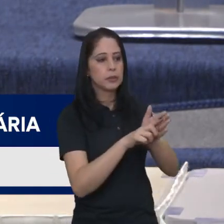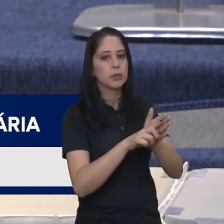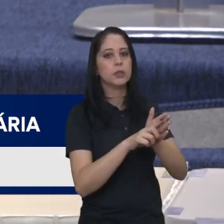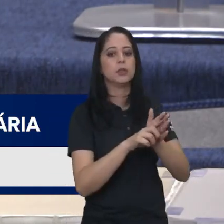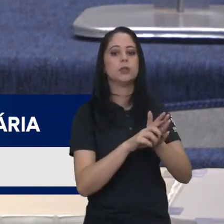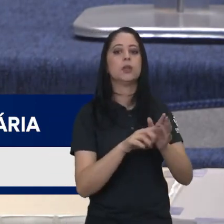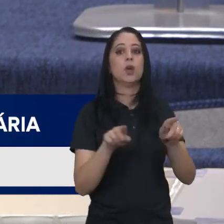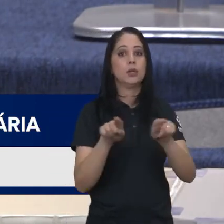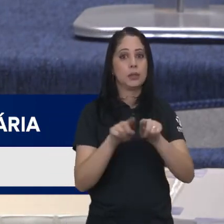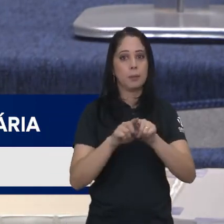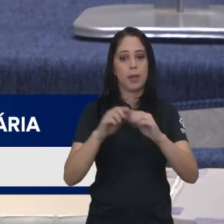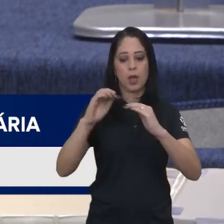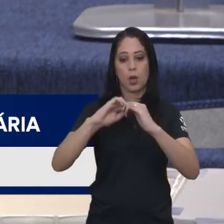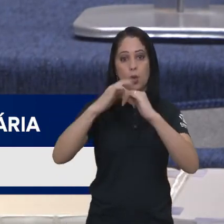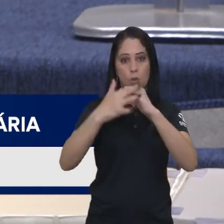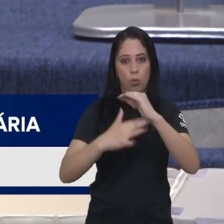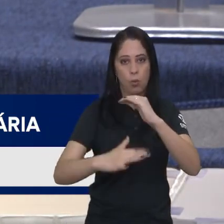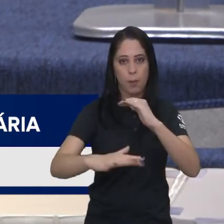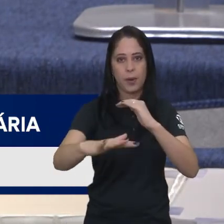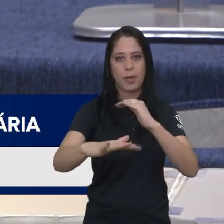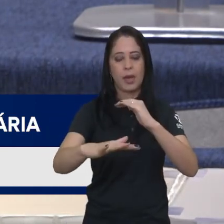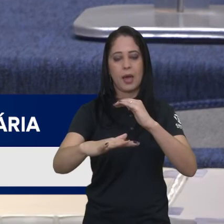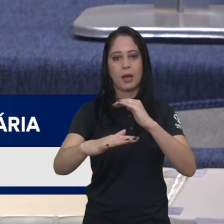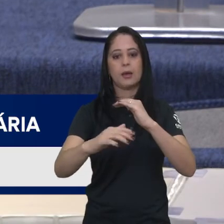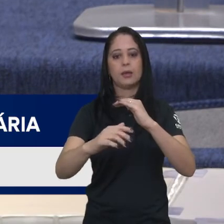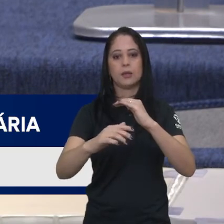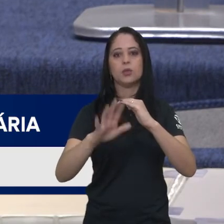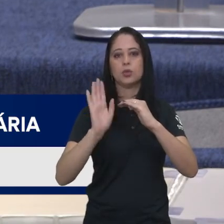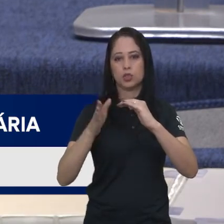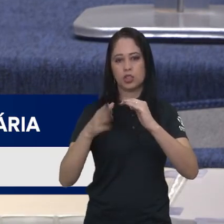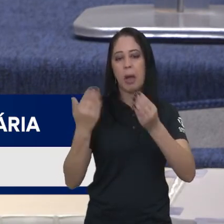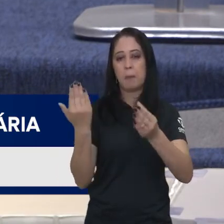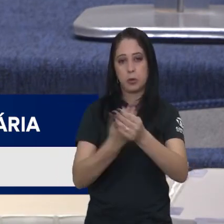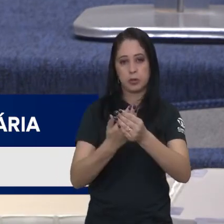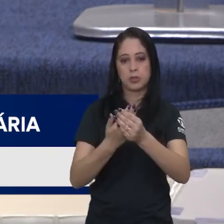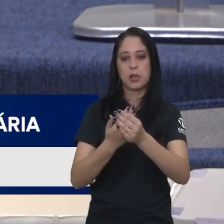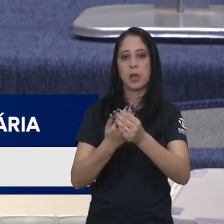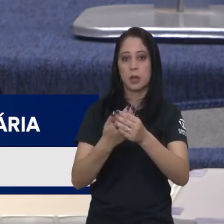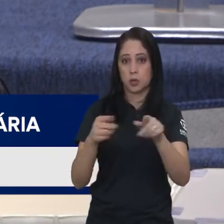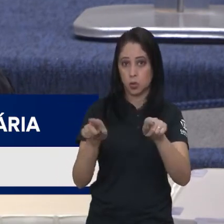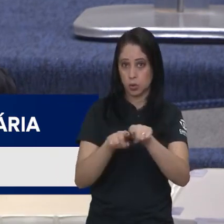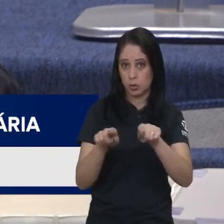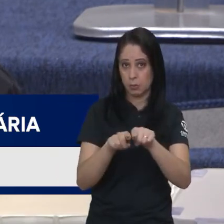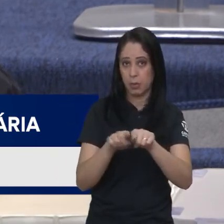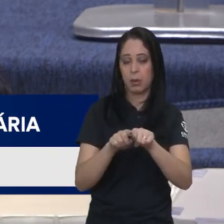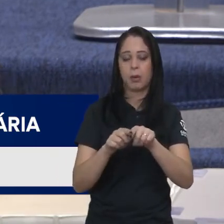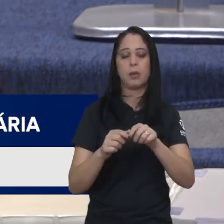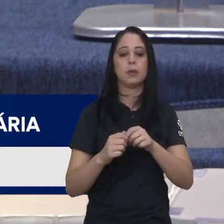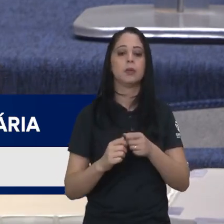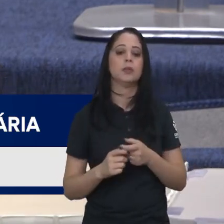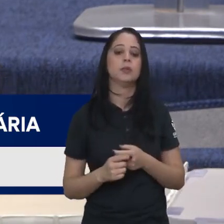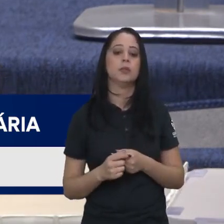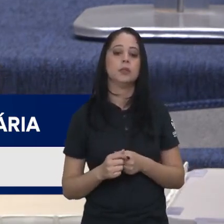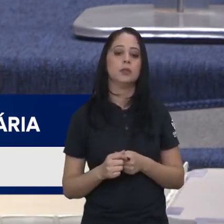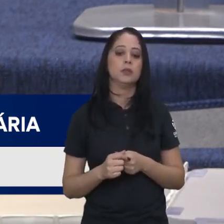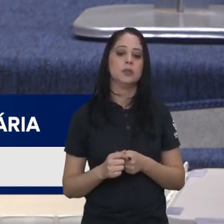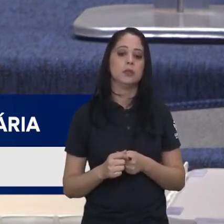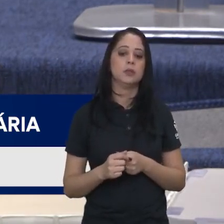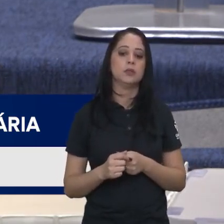e tal, do banhado, está com o doutor Zé Luiz, não está comigo, mas está bastante avançado também, está em fase de produção de prova também,